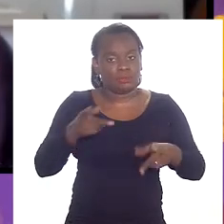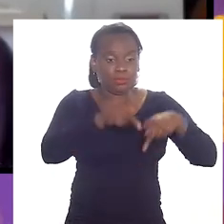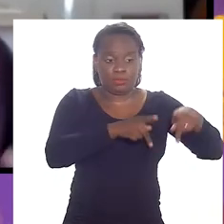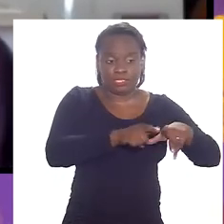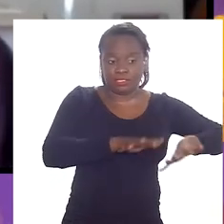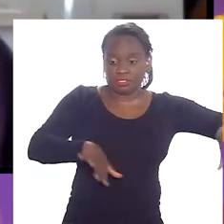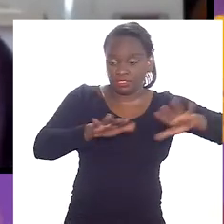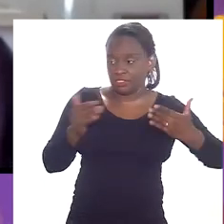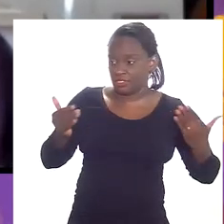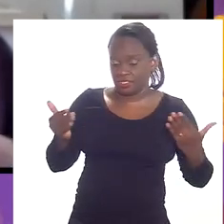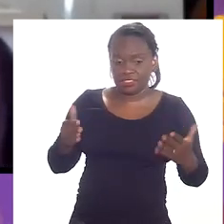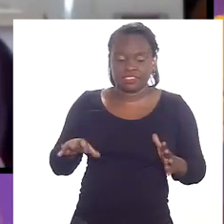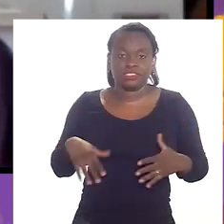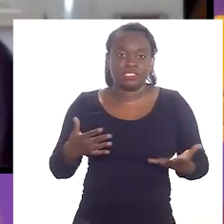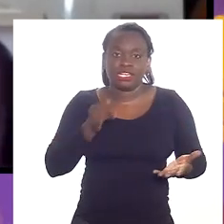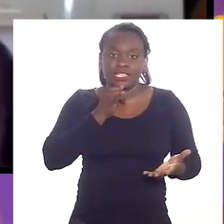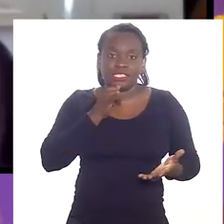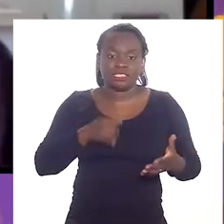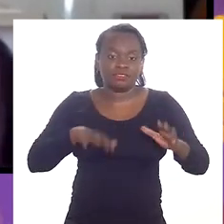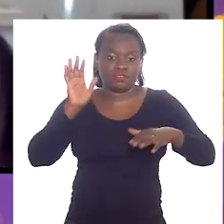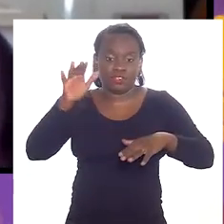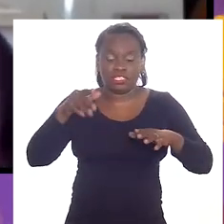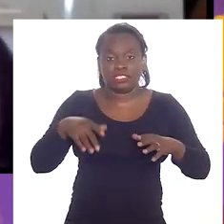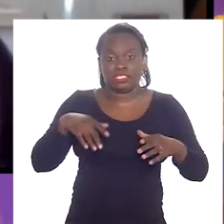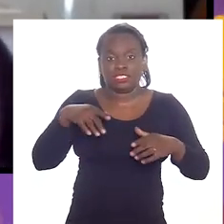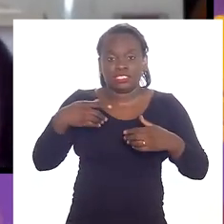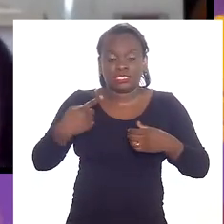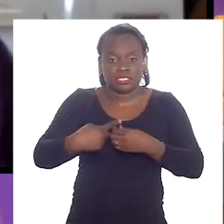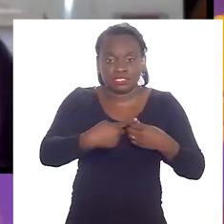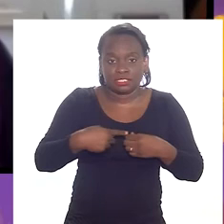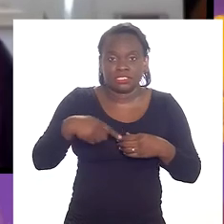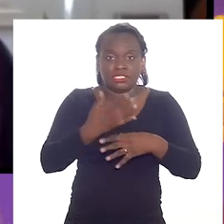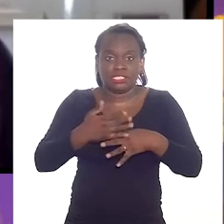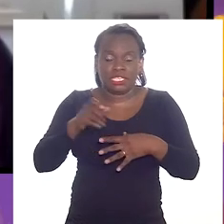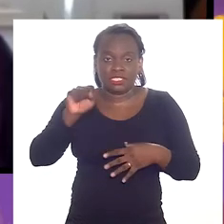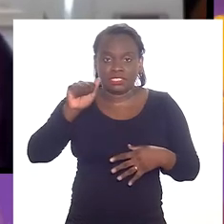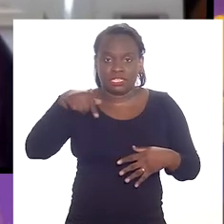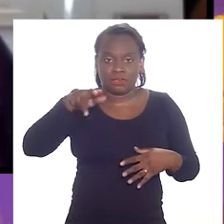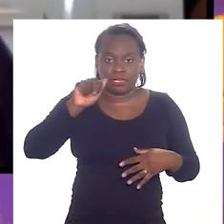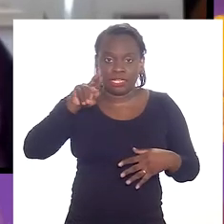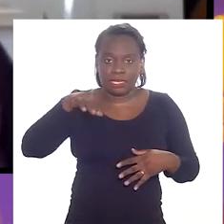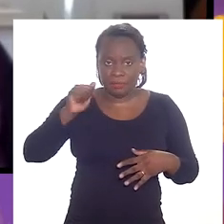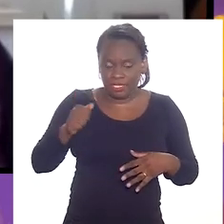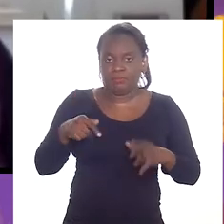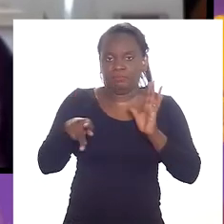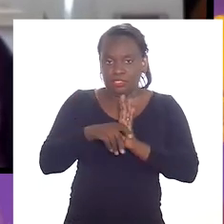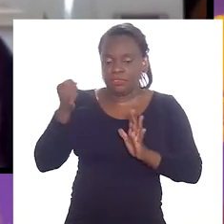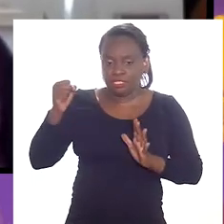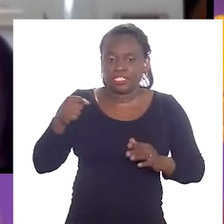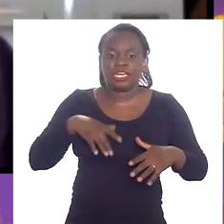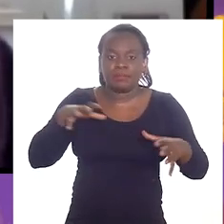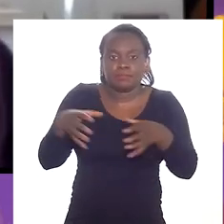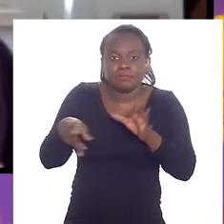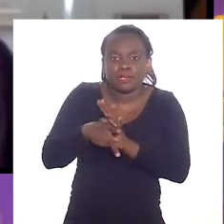que a saúde é fundamental. Que saúde que nós estamos tratando? Essa saúde que eu estou falando do atleta profissional